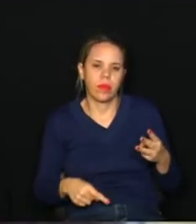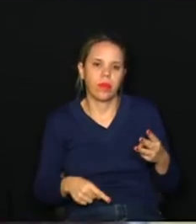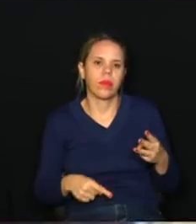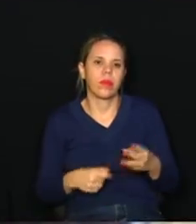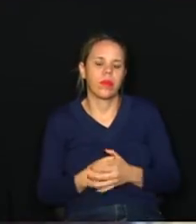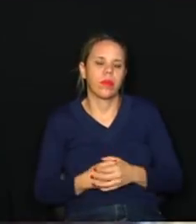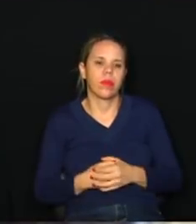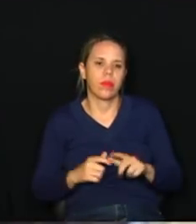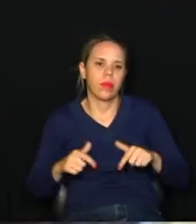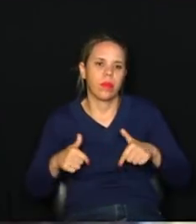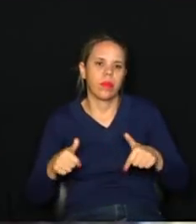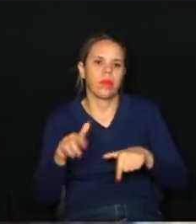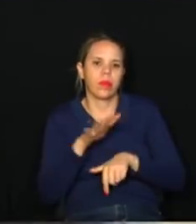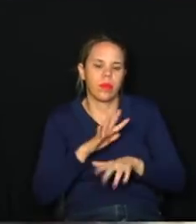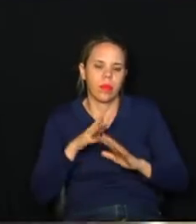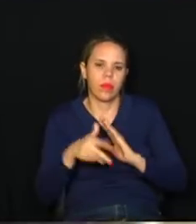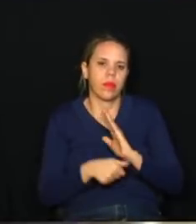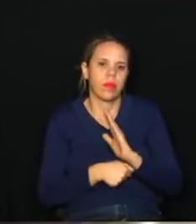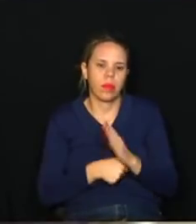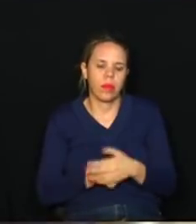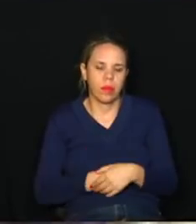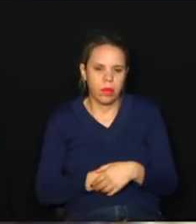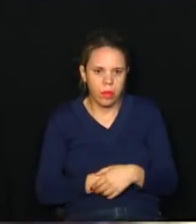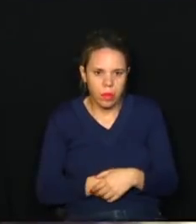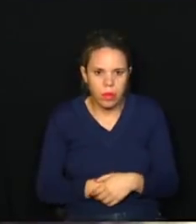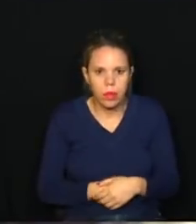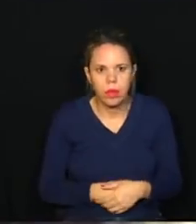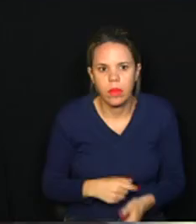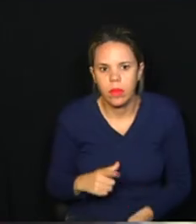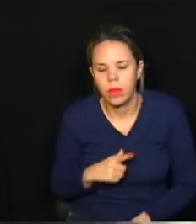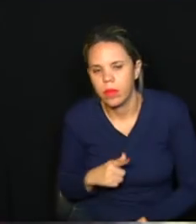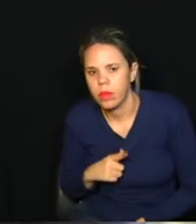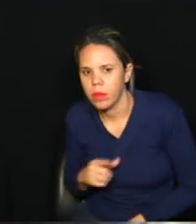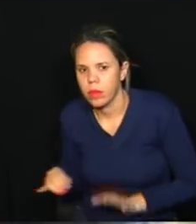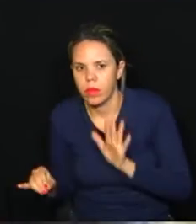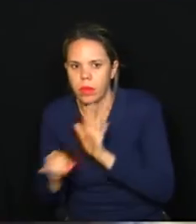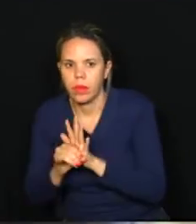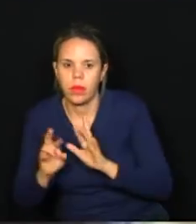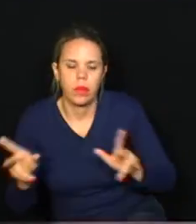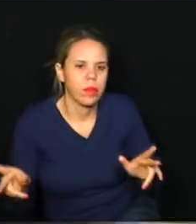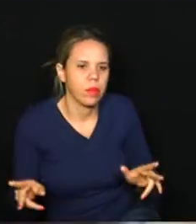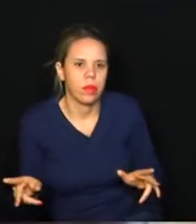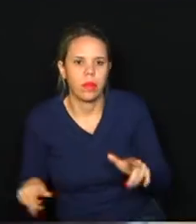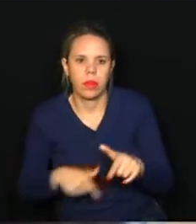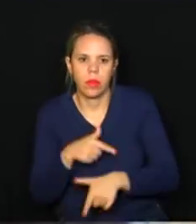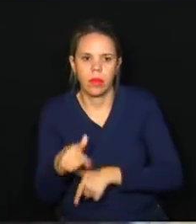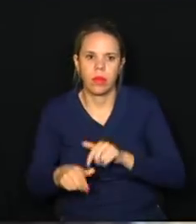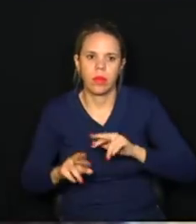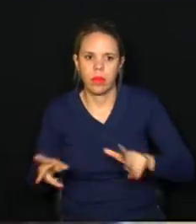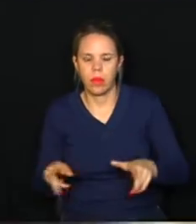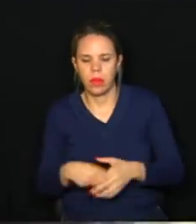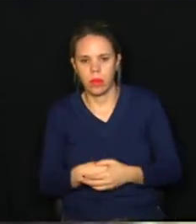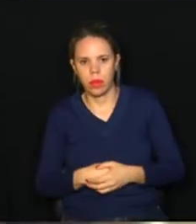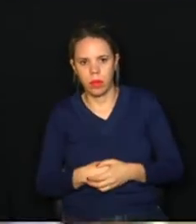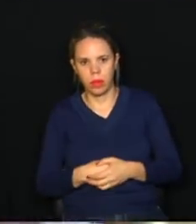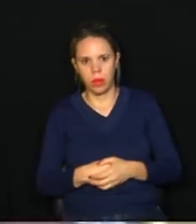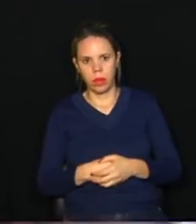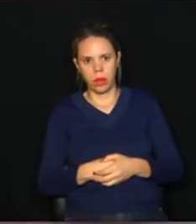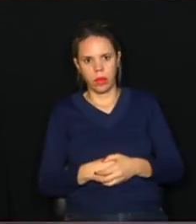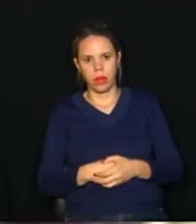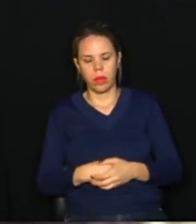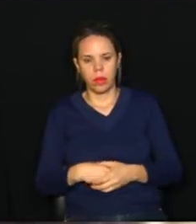3 atuem na área ambiental, eles têm identidades diferentes, têm trabalhos diferentes, são